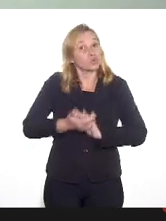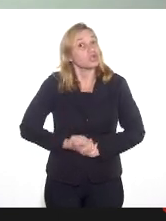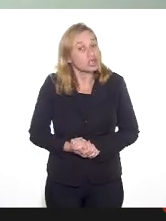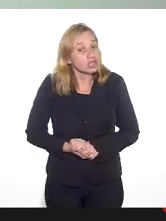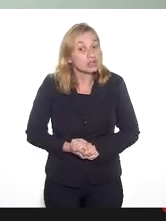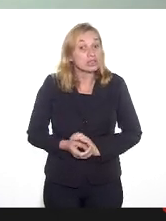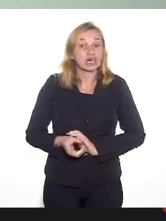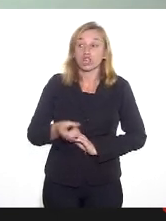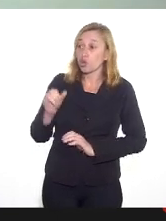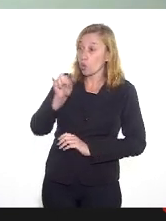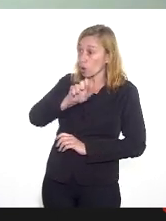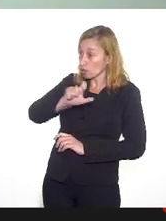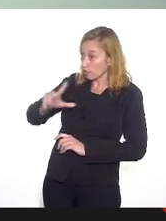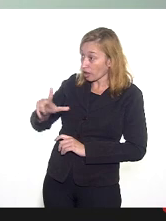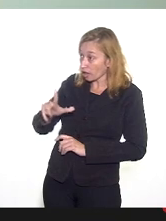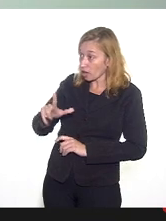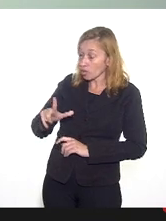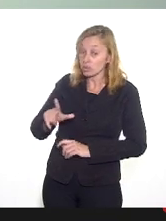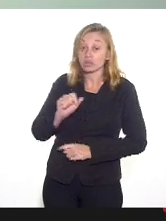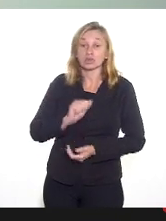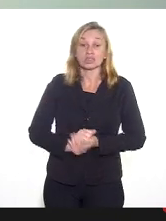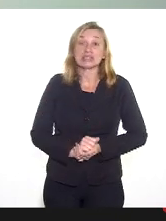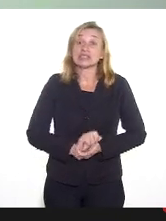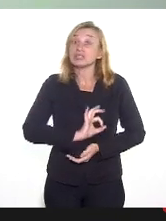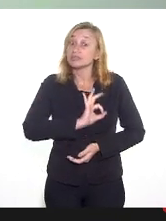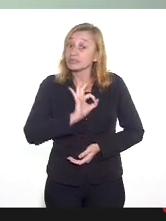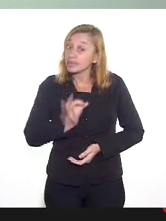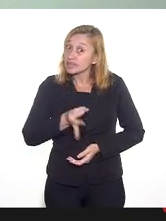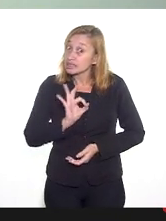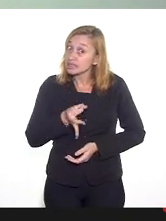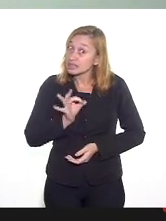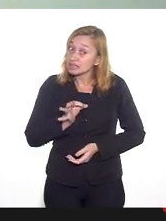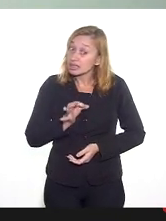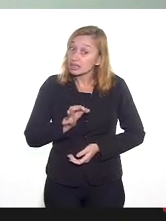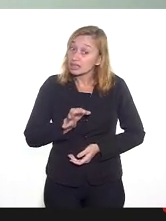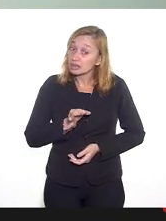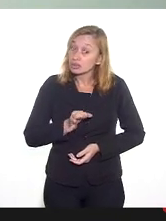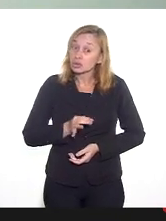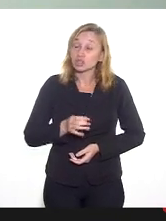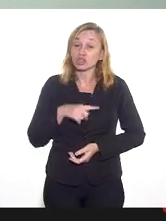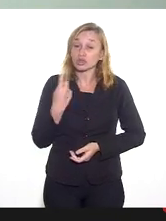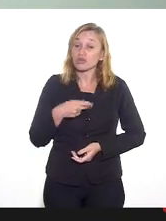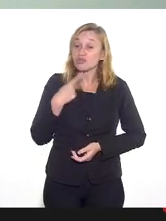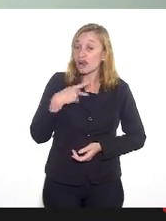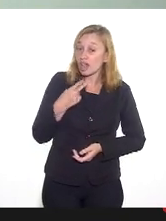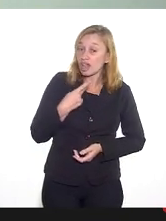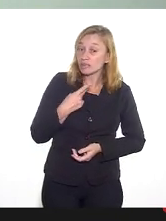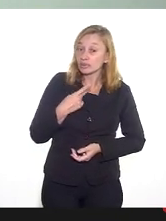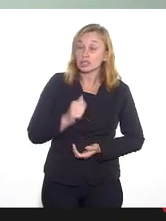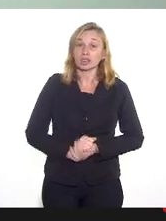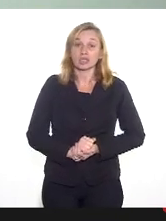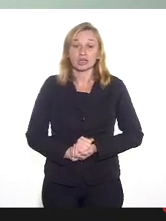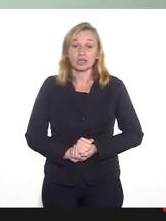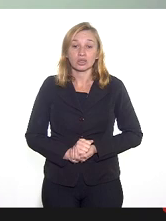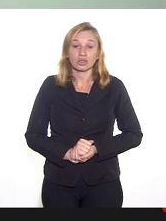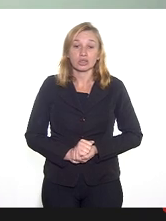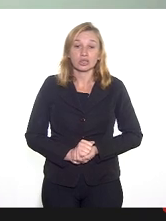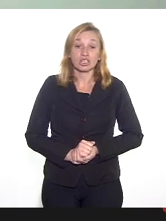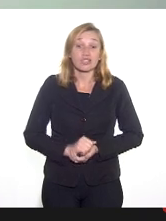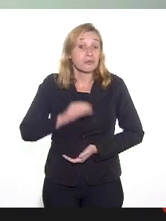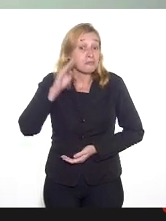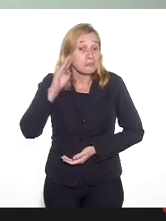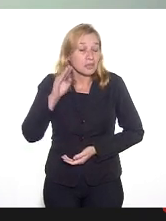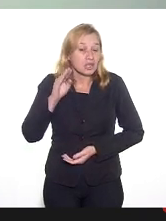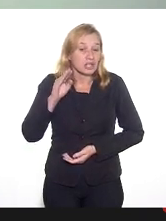isso, coronel Polito, tem que ser, tá? É o que a gente chama, né? Tem que ser a